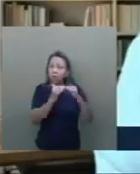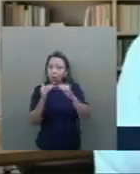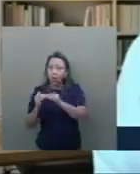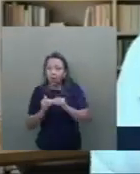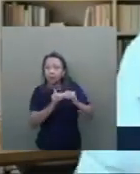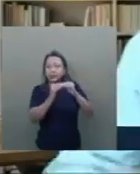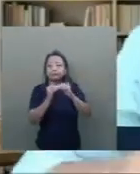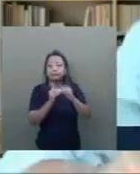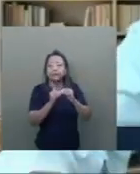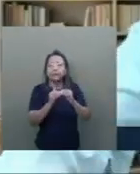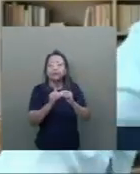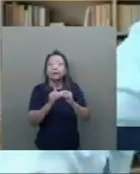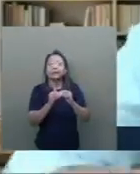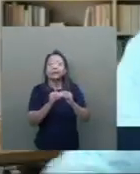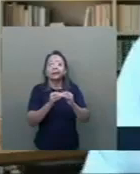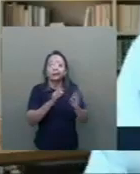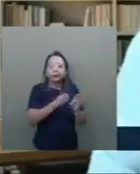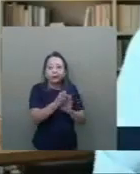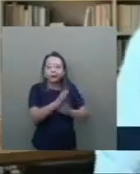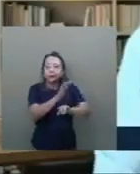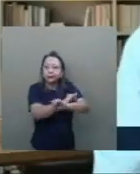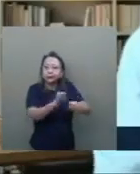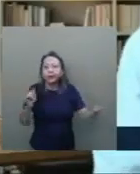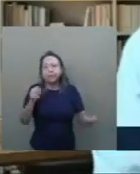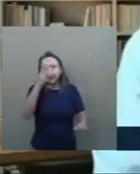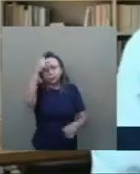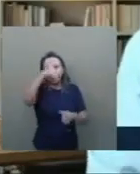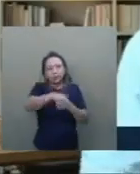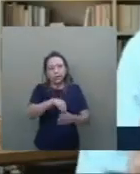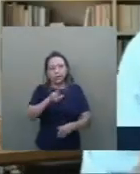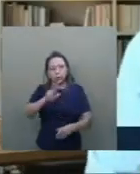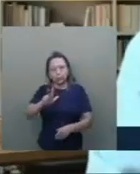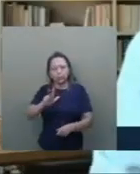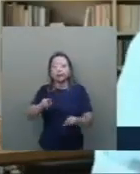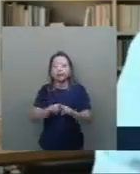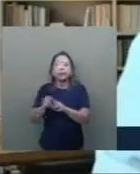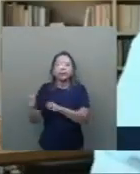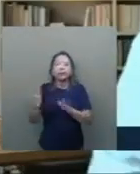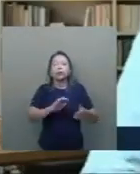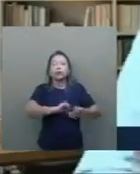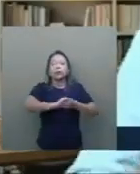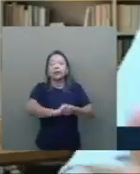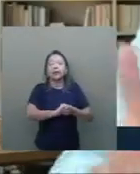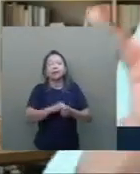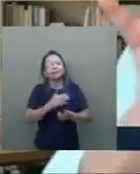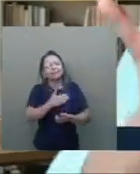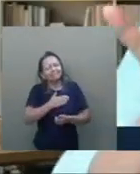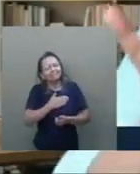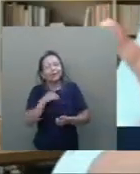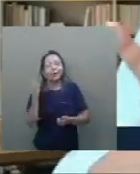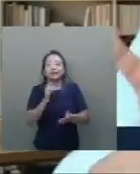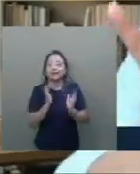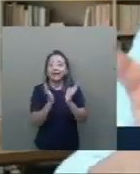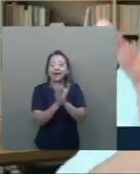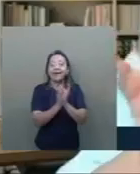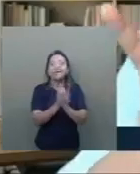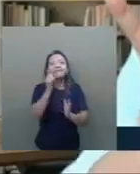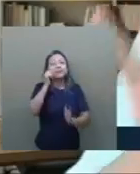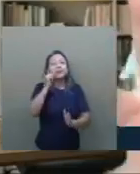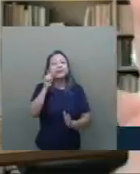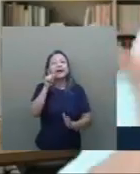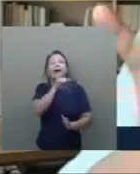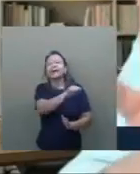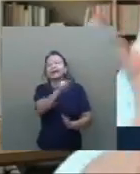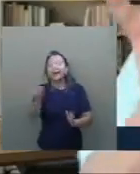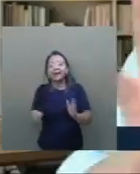o voto no presidente Lula. Quero também cumprimentar com muito carinho a nossa bancada feminina, naquela que estava entre as